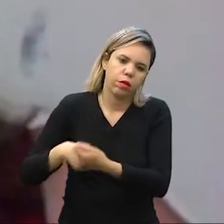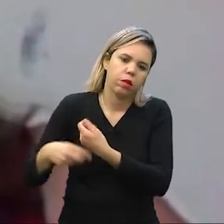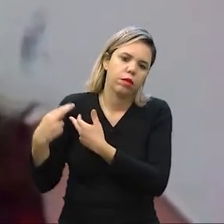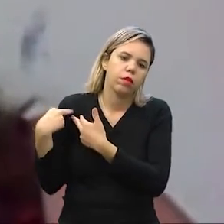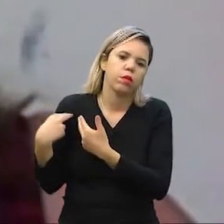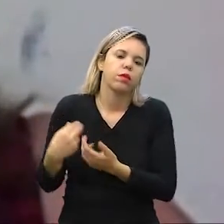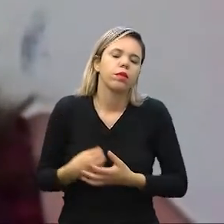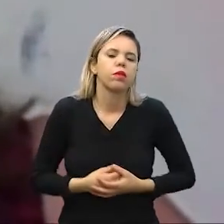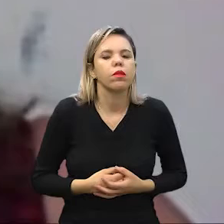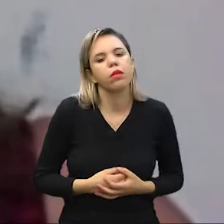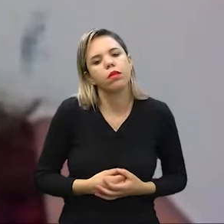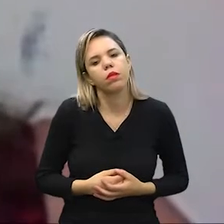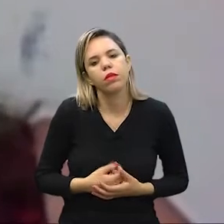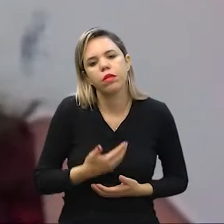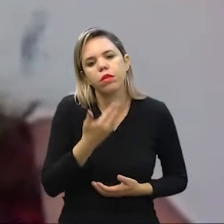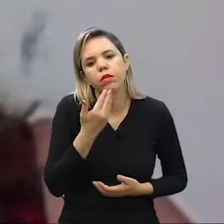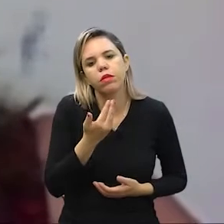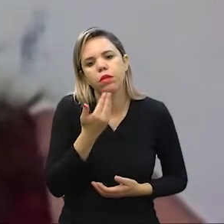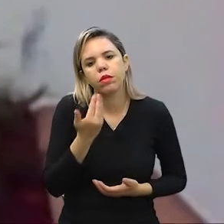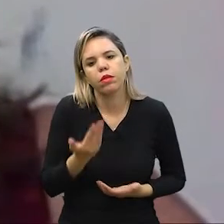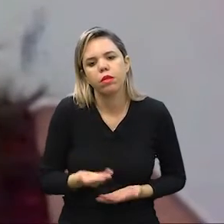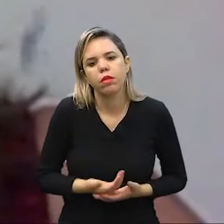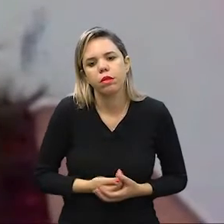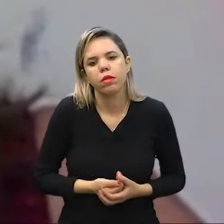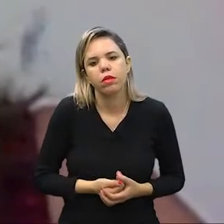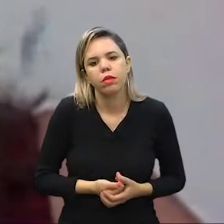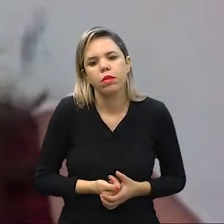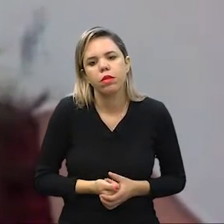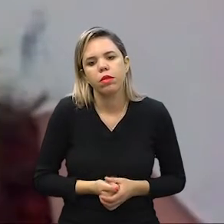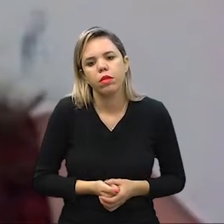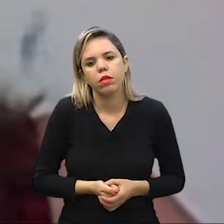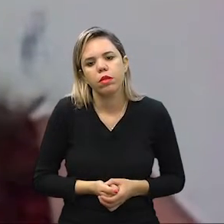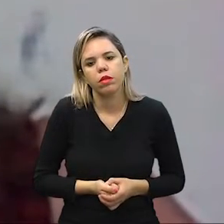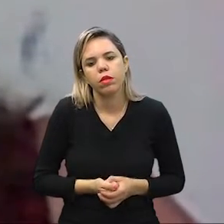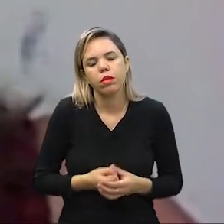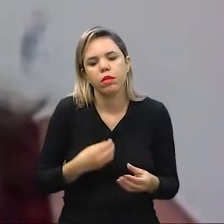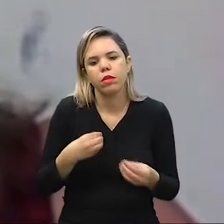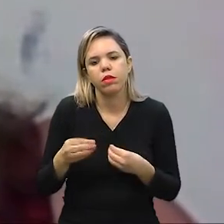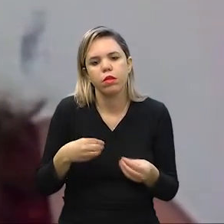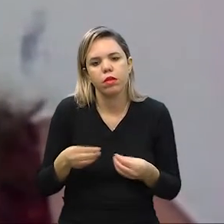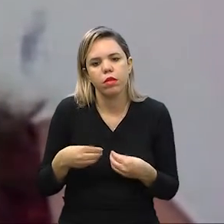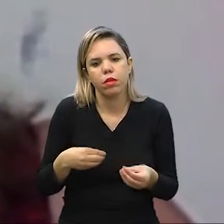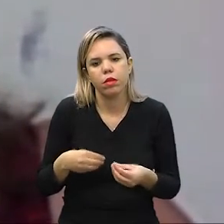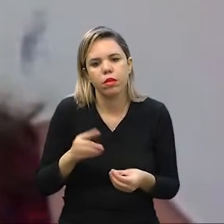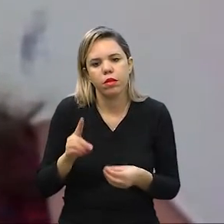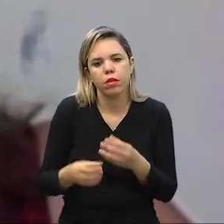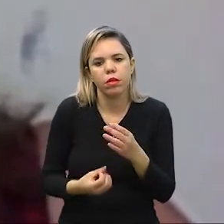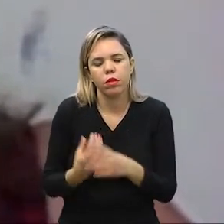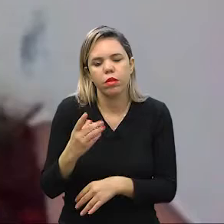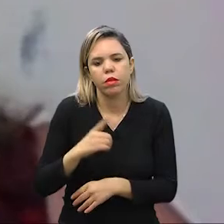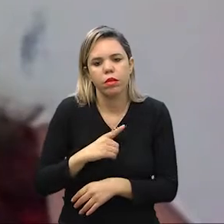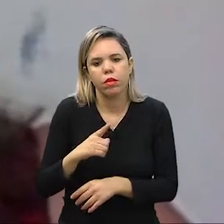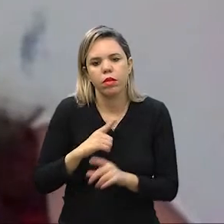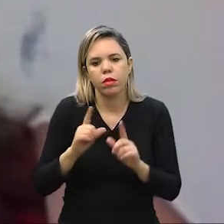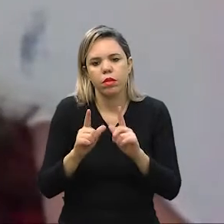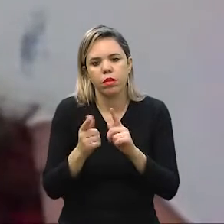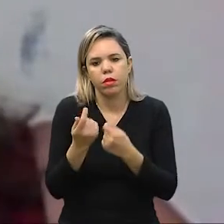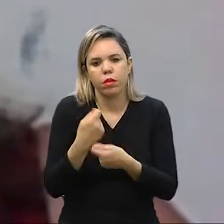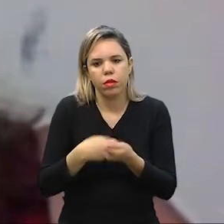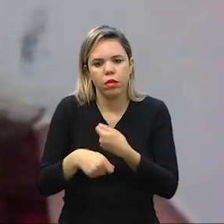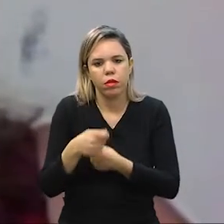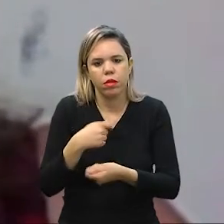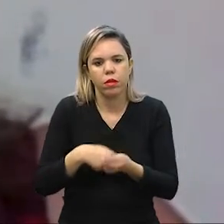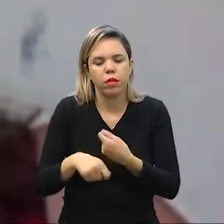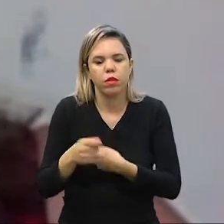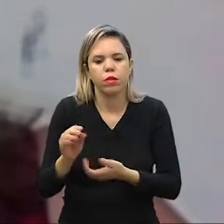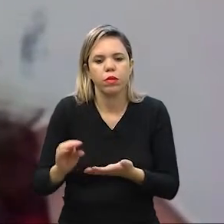administrativas. A facilidade, a flexibilidade que a Fundação tem para o gerenciamento de